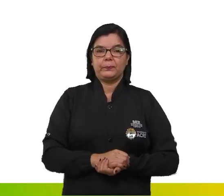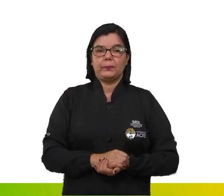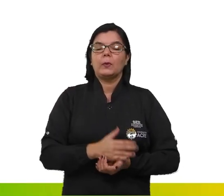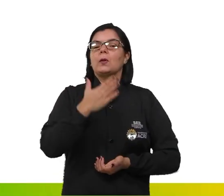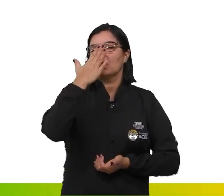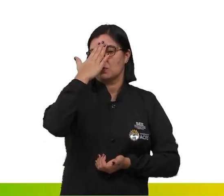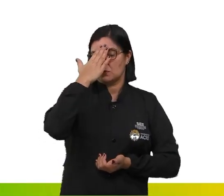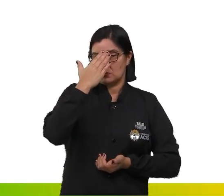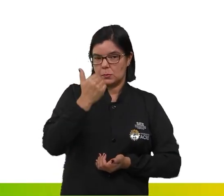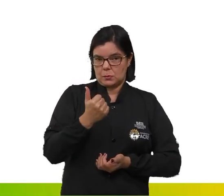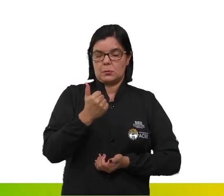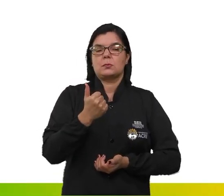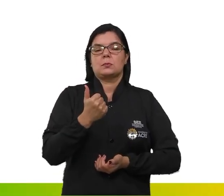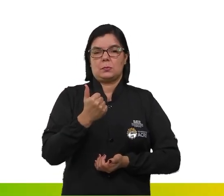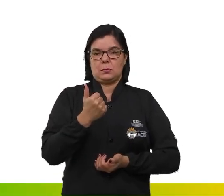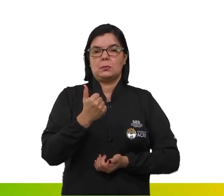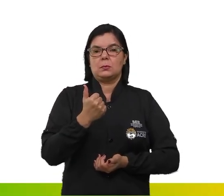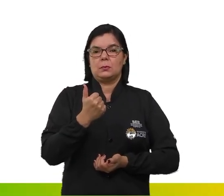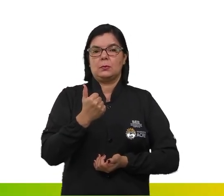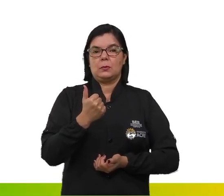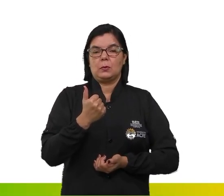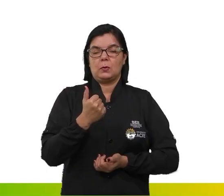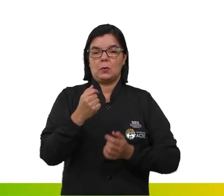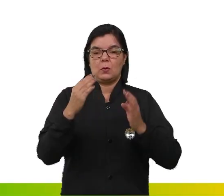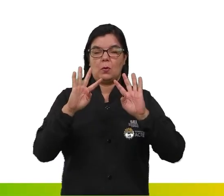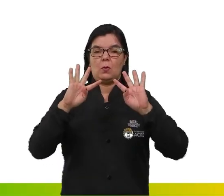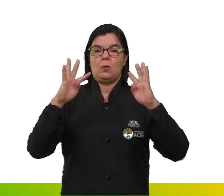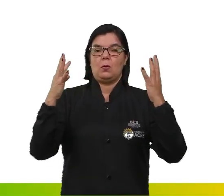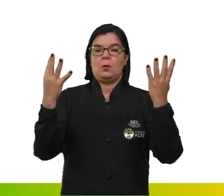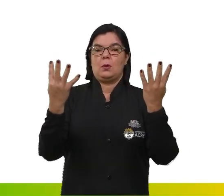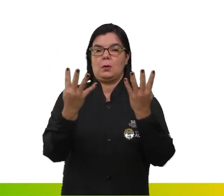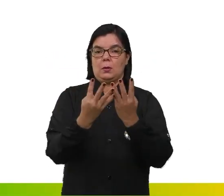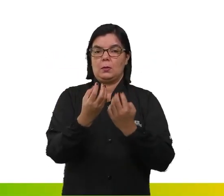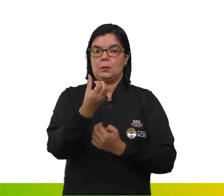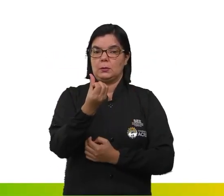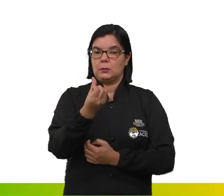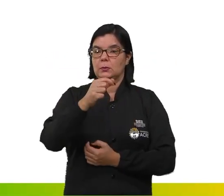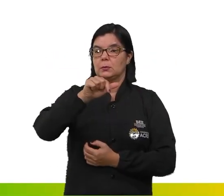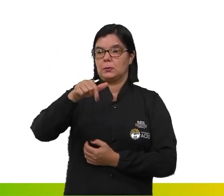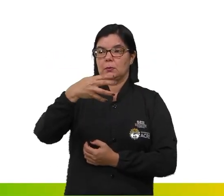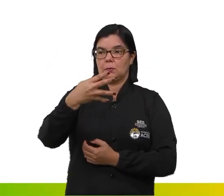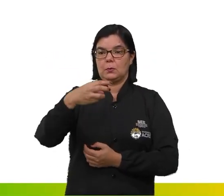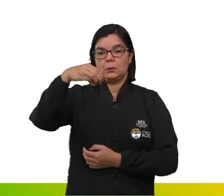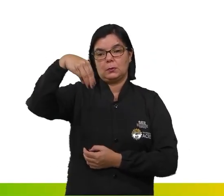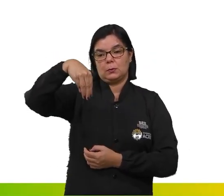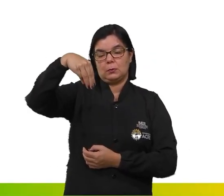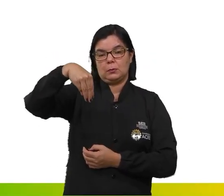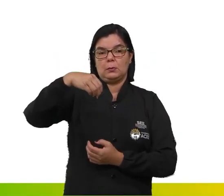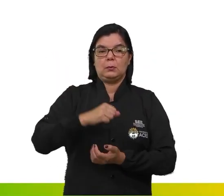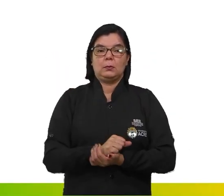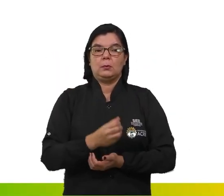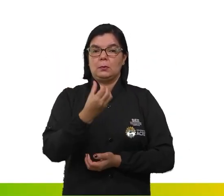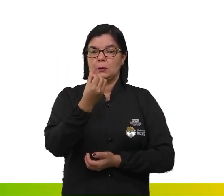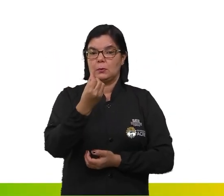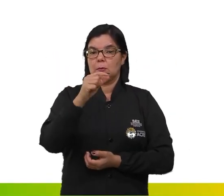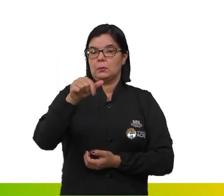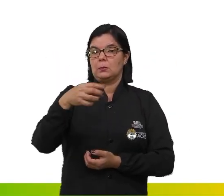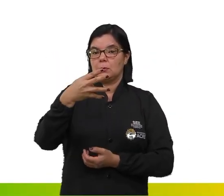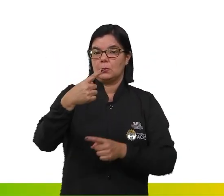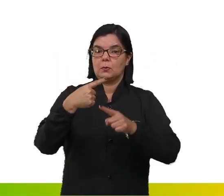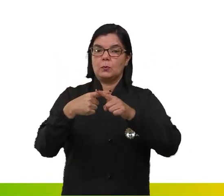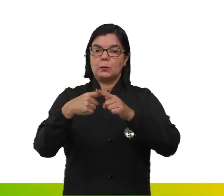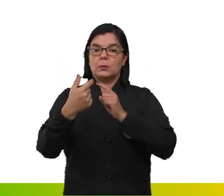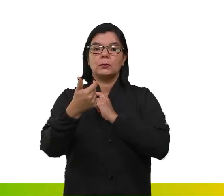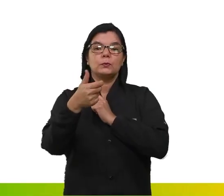sei que a cerca tem 6,4 metros. Eu vou pegar 6,4 e multiplicar